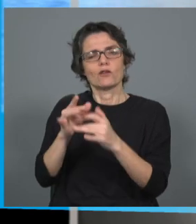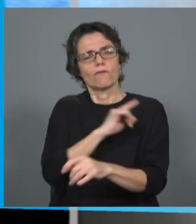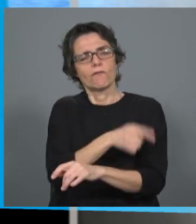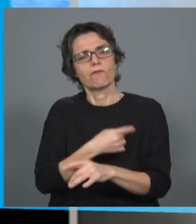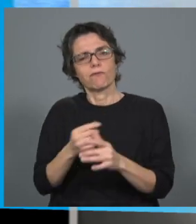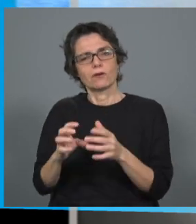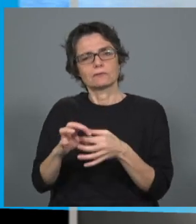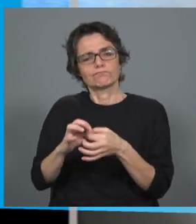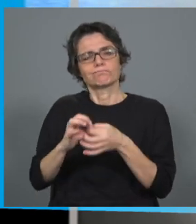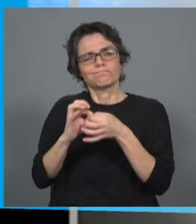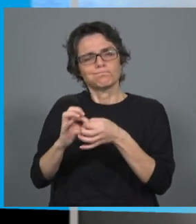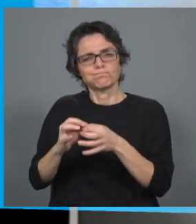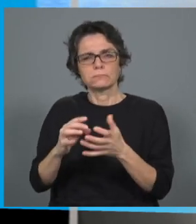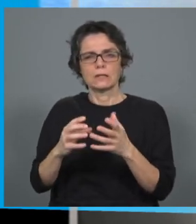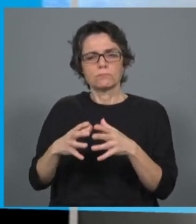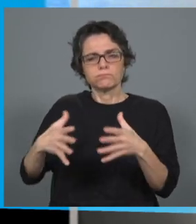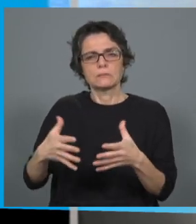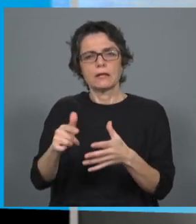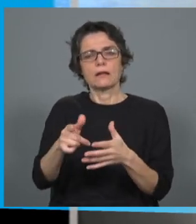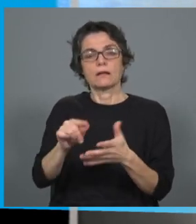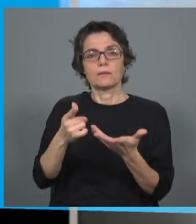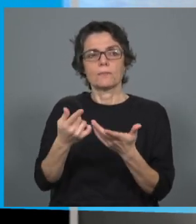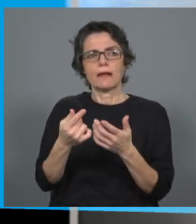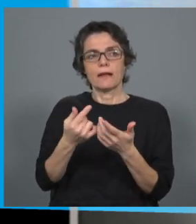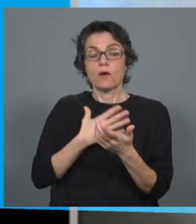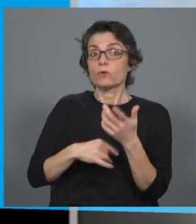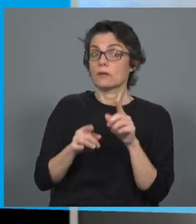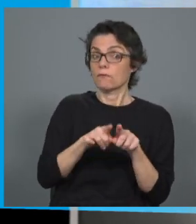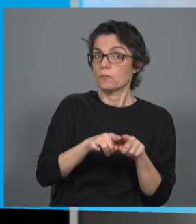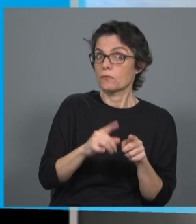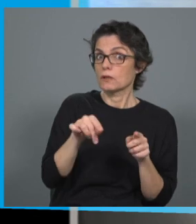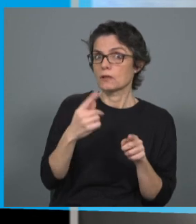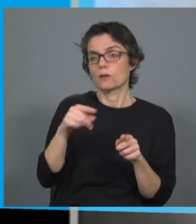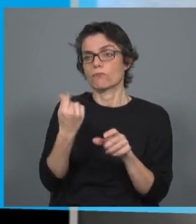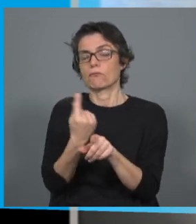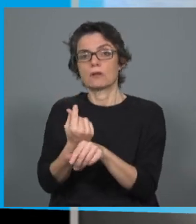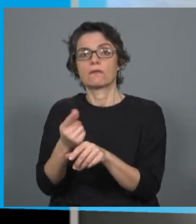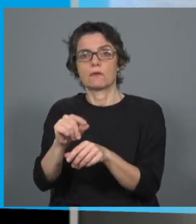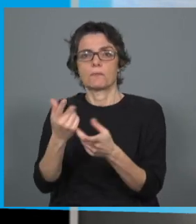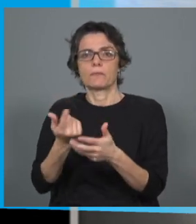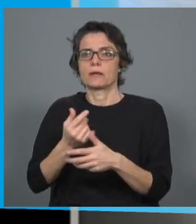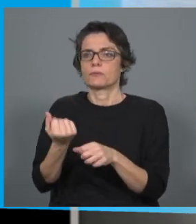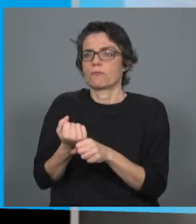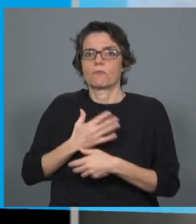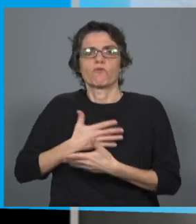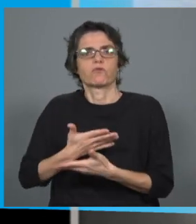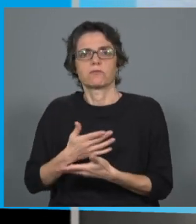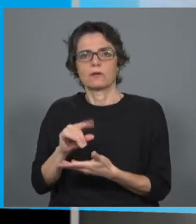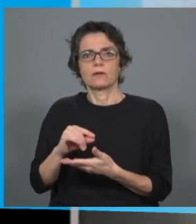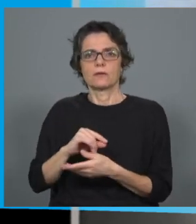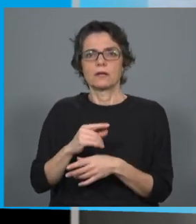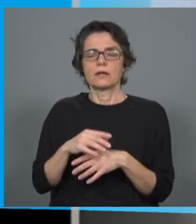E andava um bocadinho entretido entre política, entre outras atividades de voluntariado, envolvido em muitas